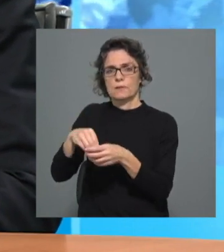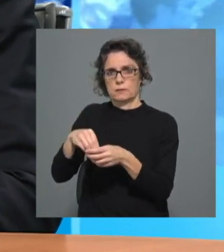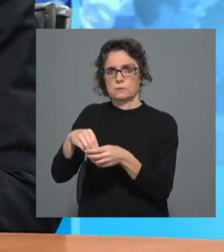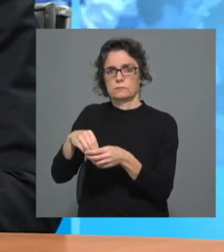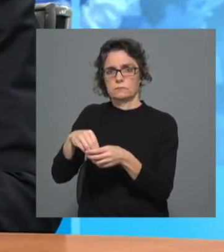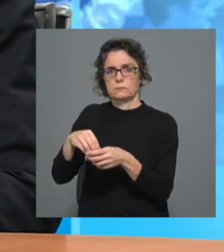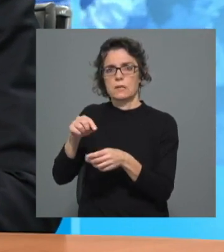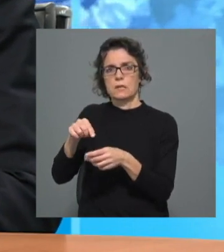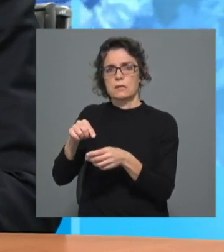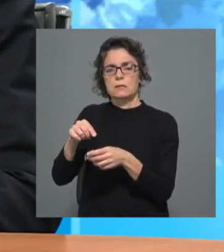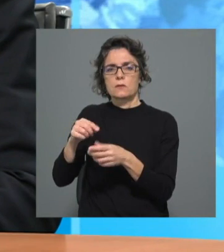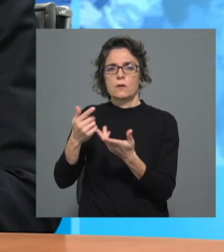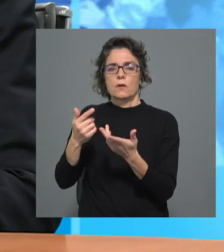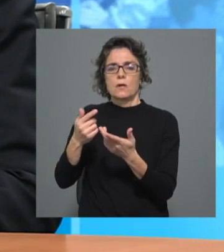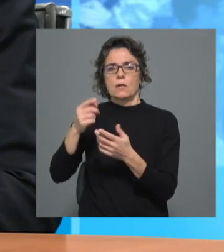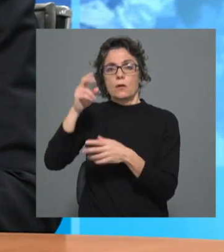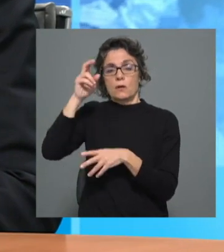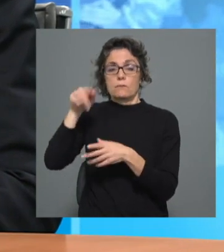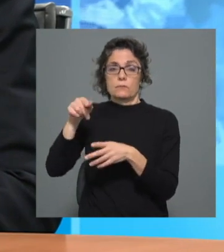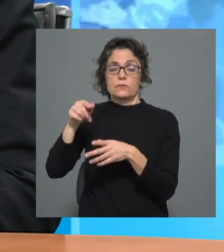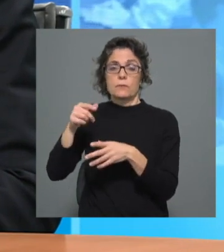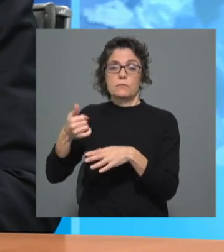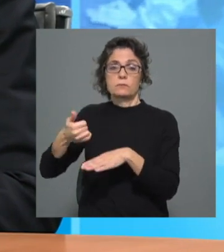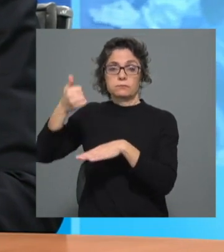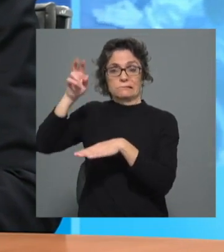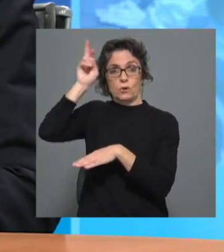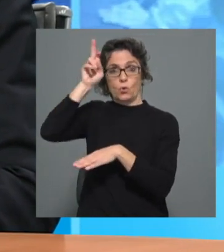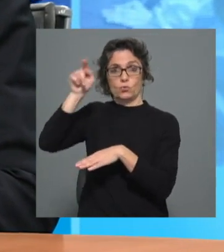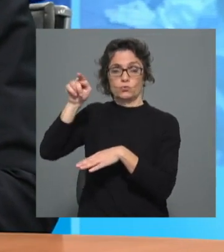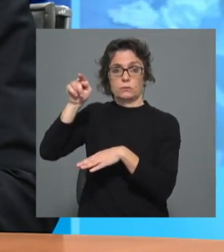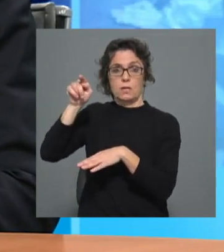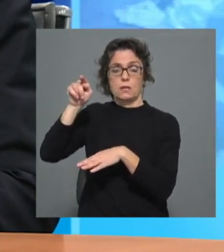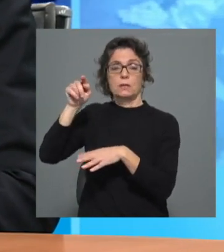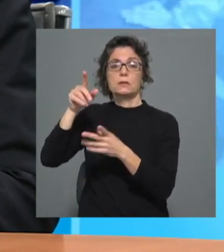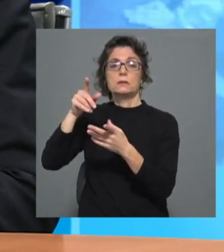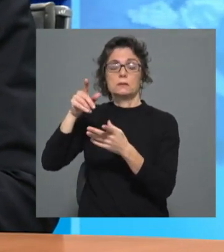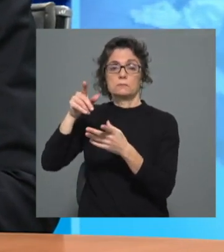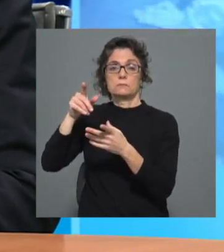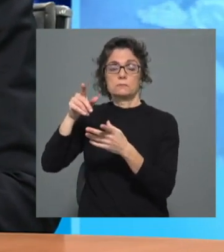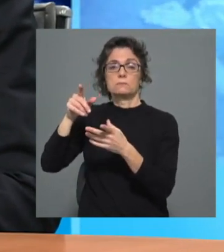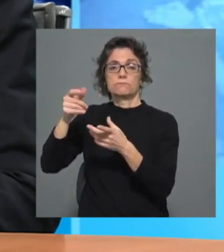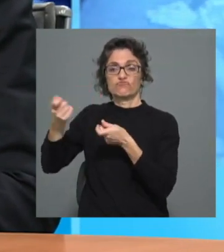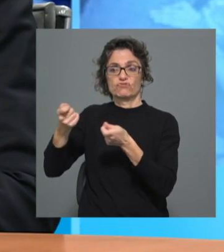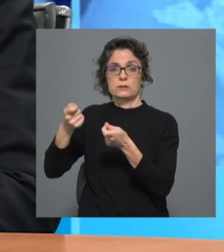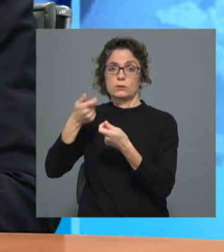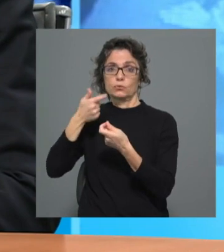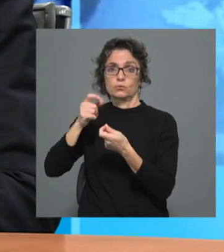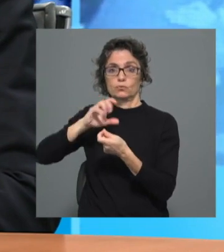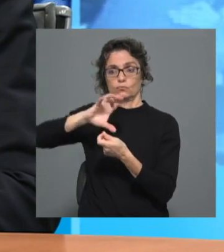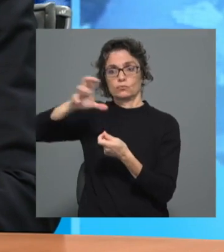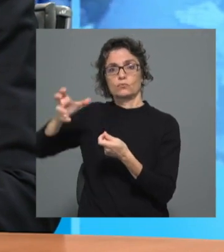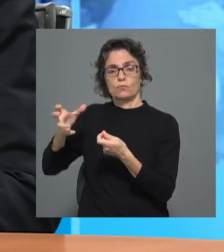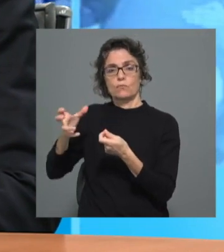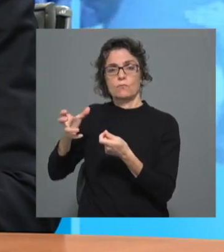questão do patriarcado russo, que tinha uma supervisão da maior parte das comunidades